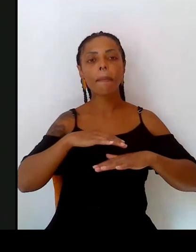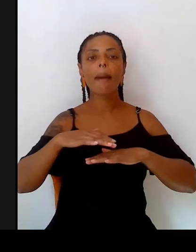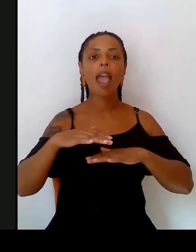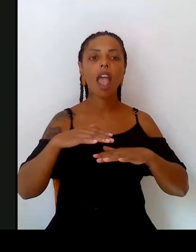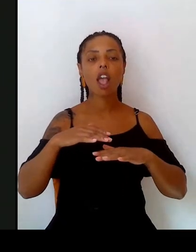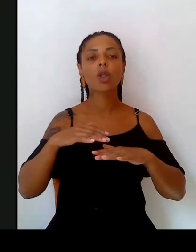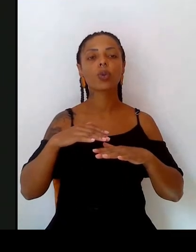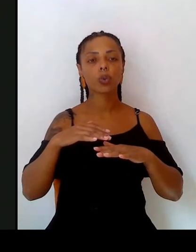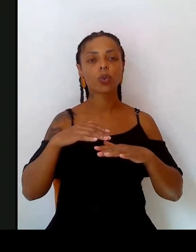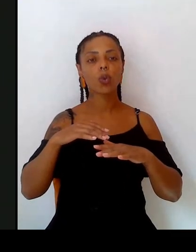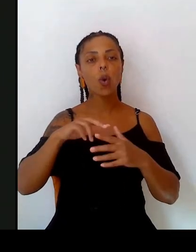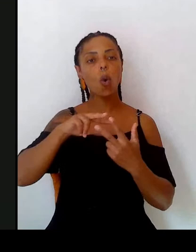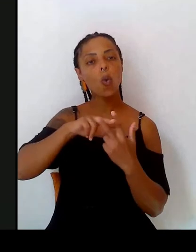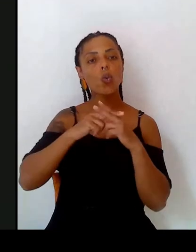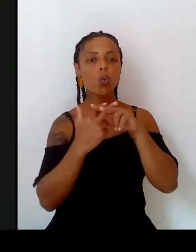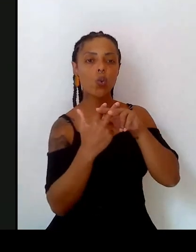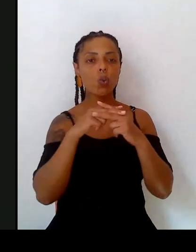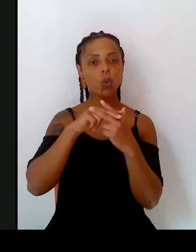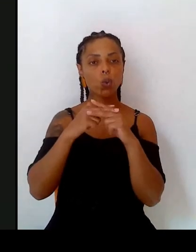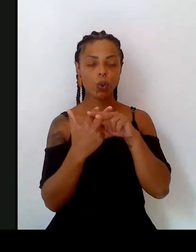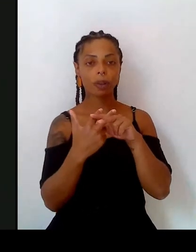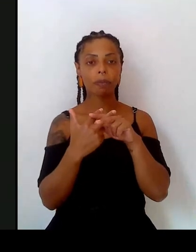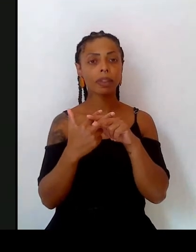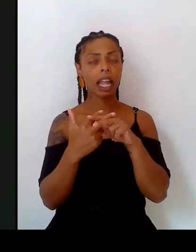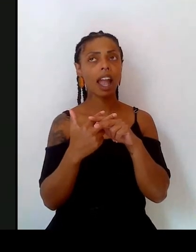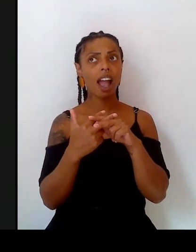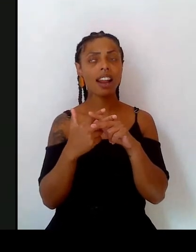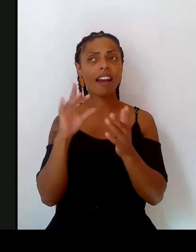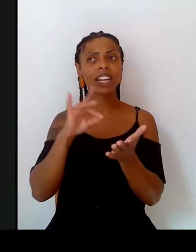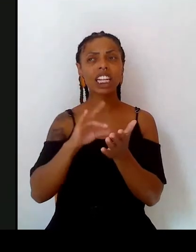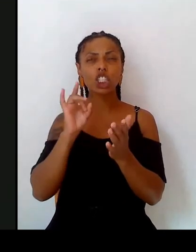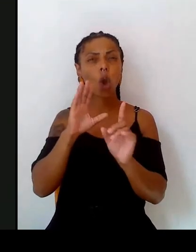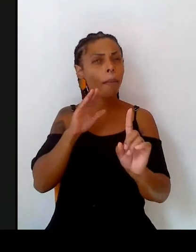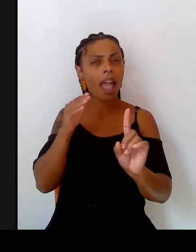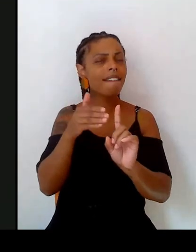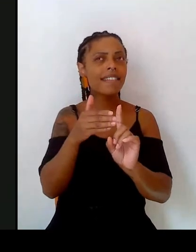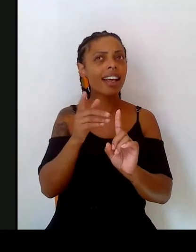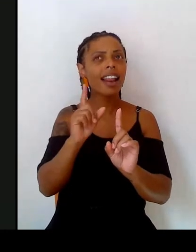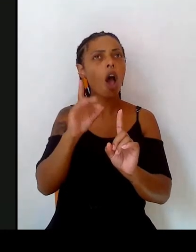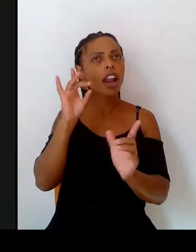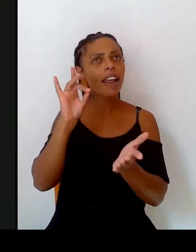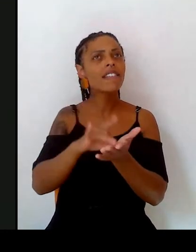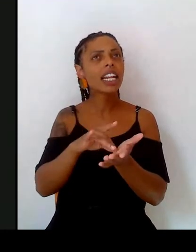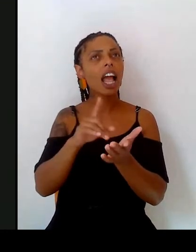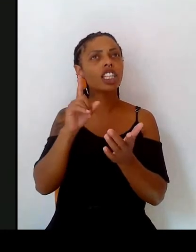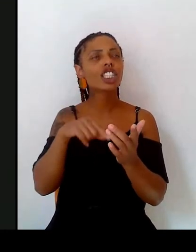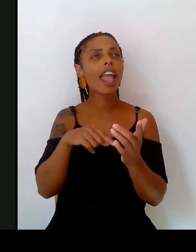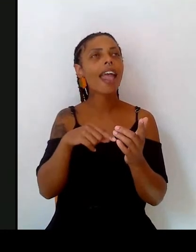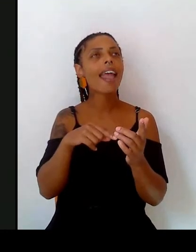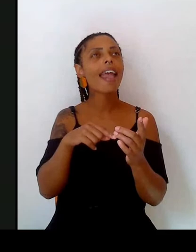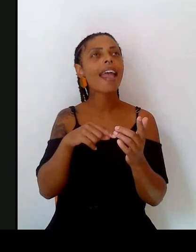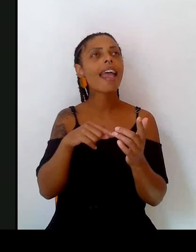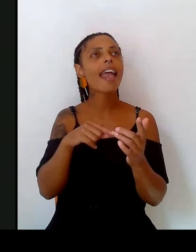Friends bacon Acho que mais até do que uma referência é uma imagem na qual